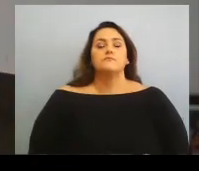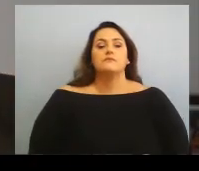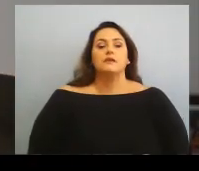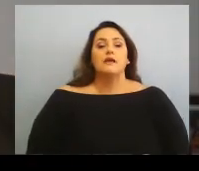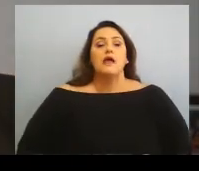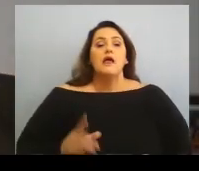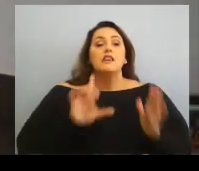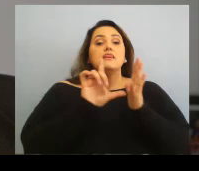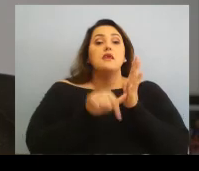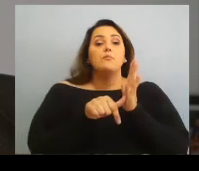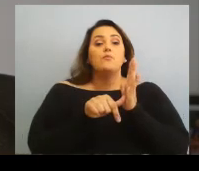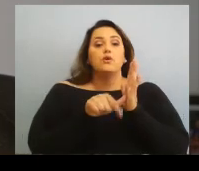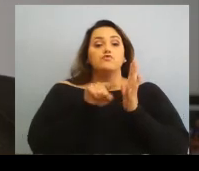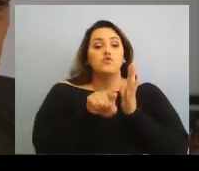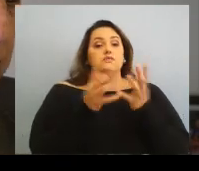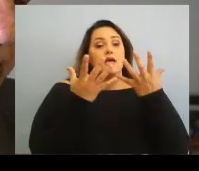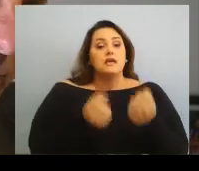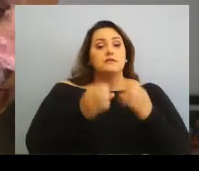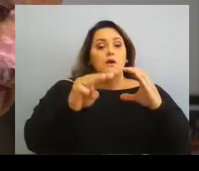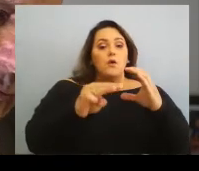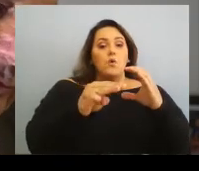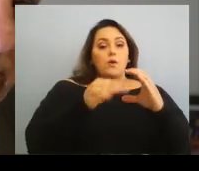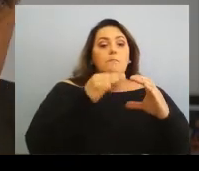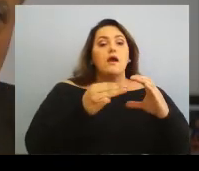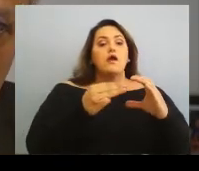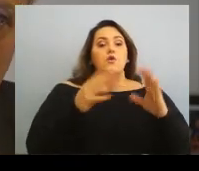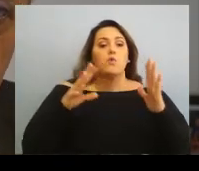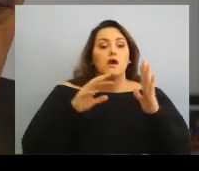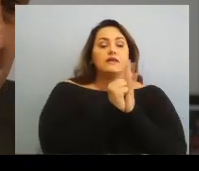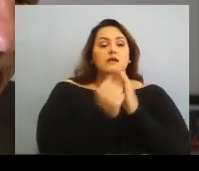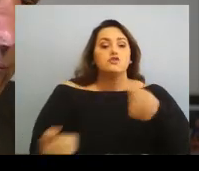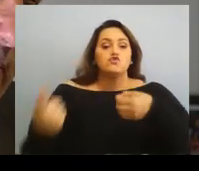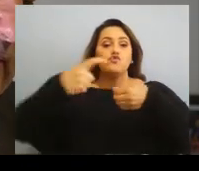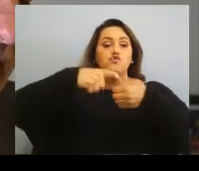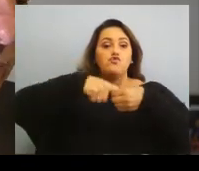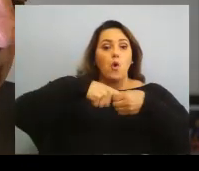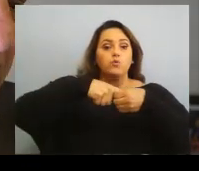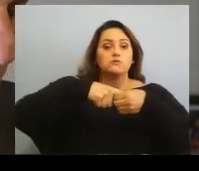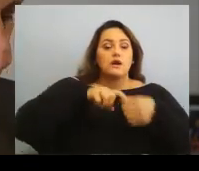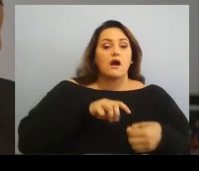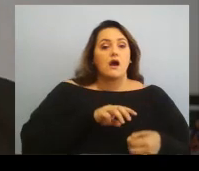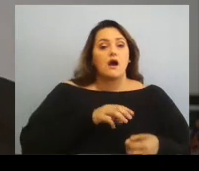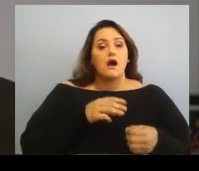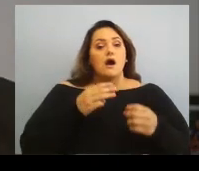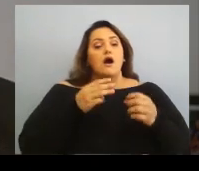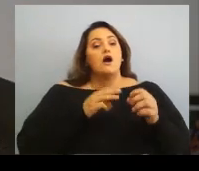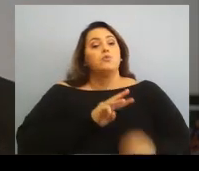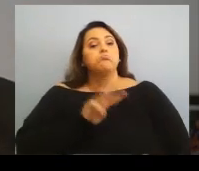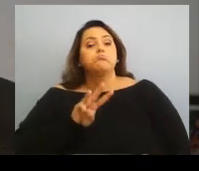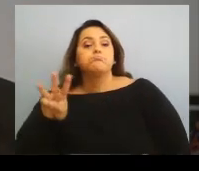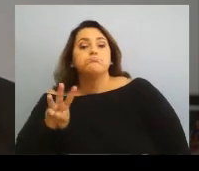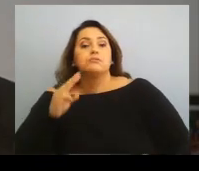Uma vez recebido o e-mail com o seu cadastro, você vai voltar ao sistema usando o mesmo endereço de acesso, e aí você vai